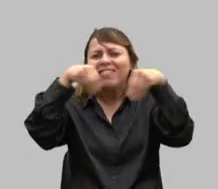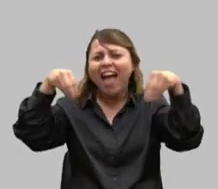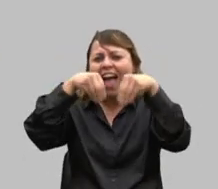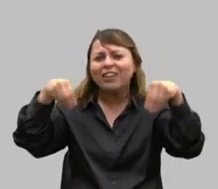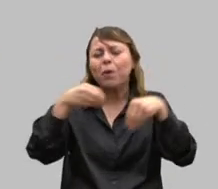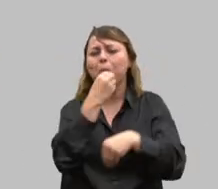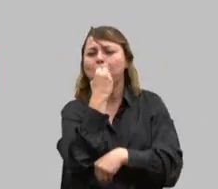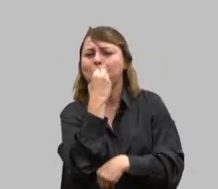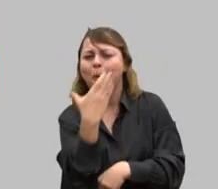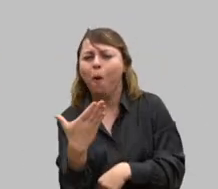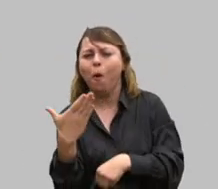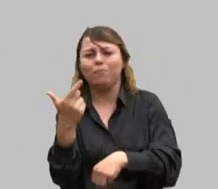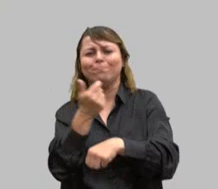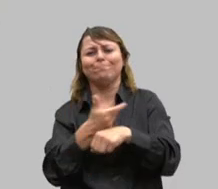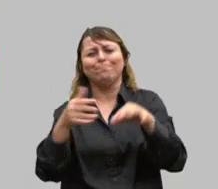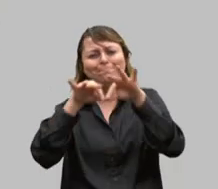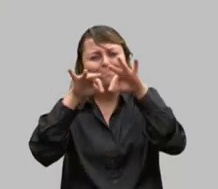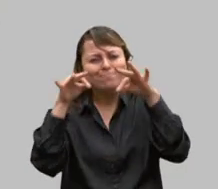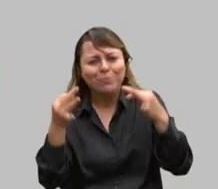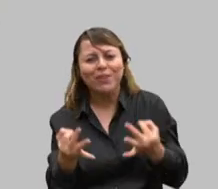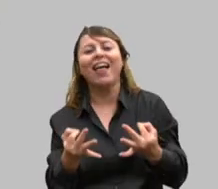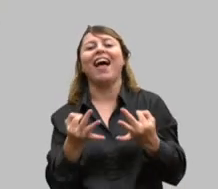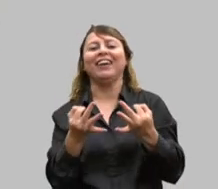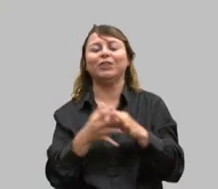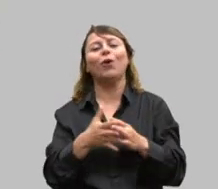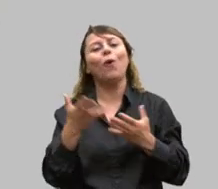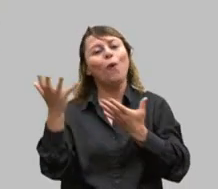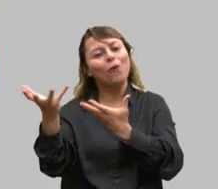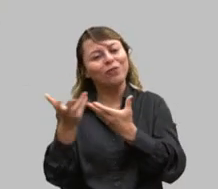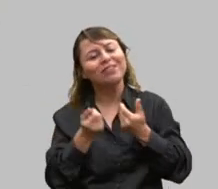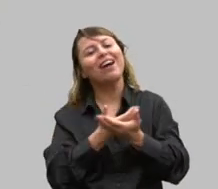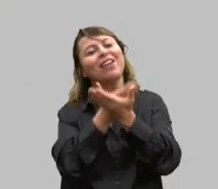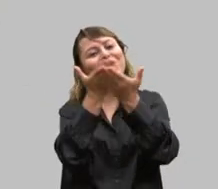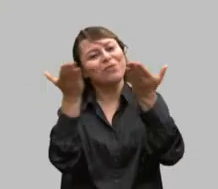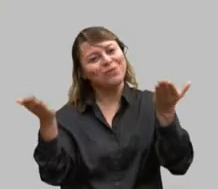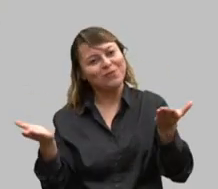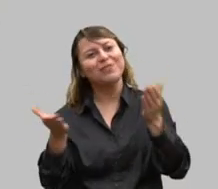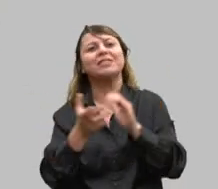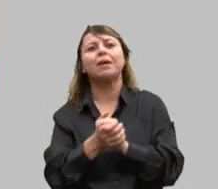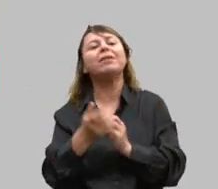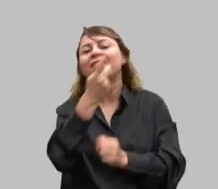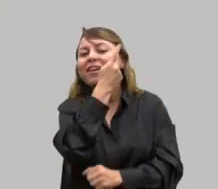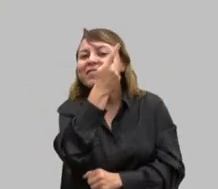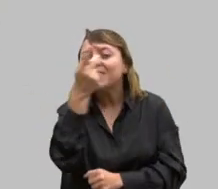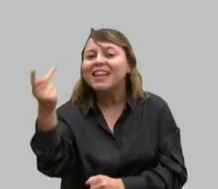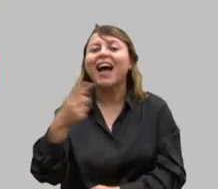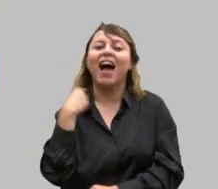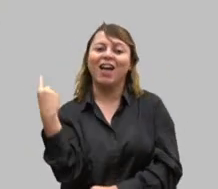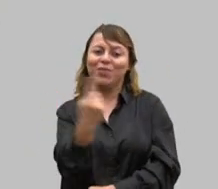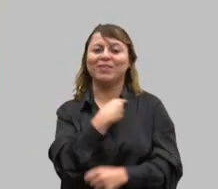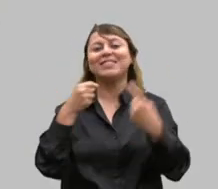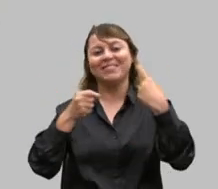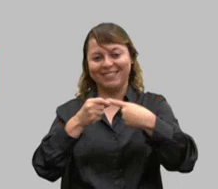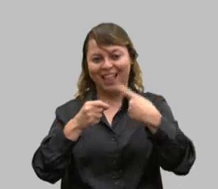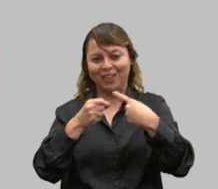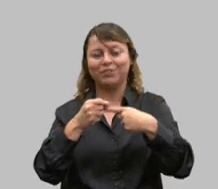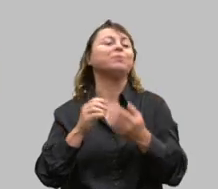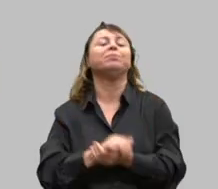hospitaleira onde Desde já eu convido a todos para estarem visitando a nossa terra